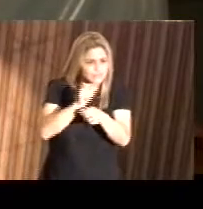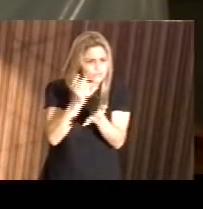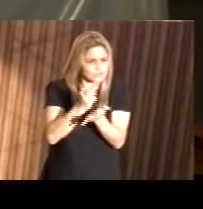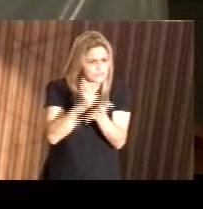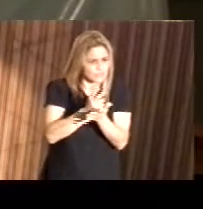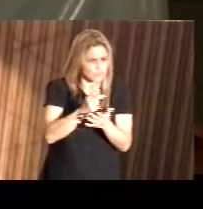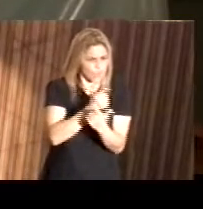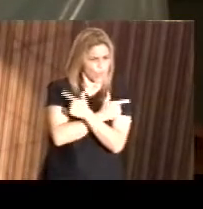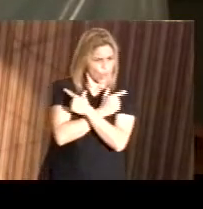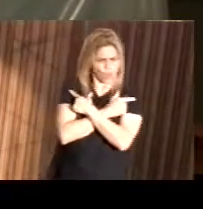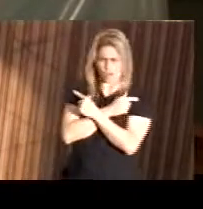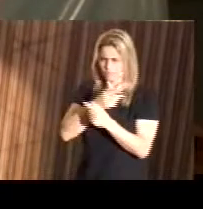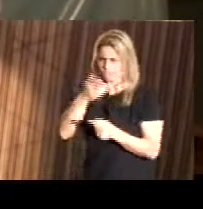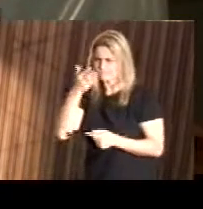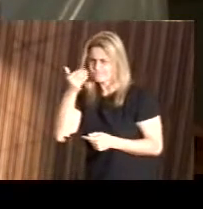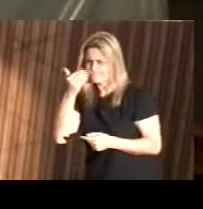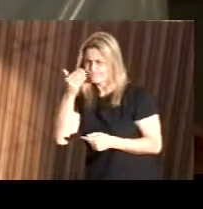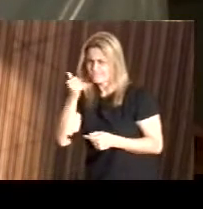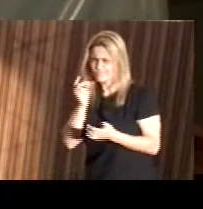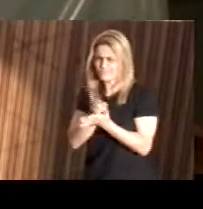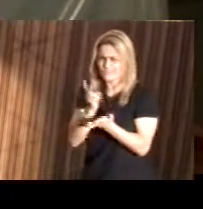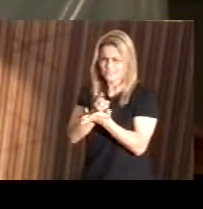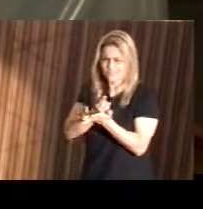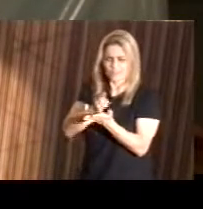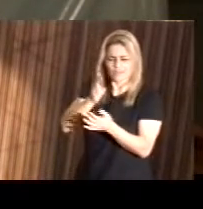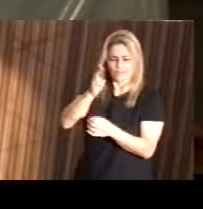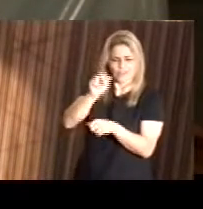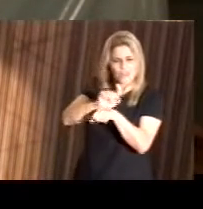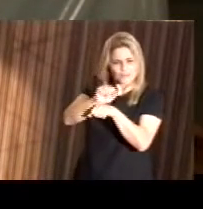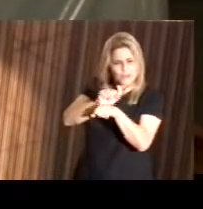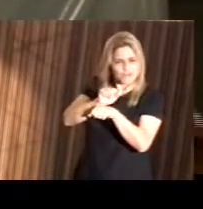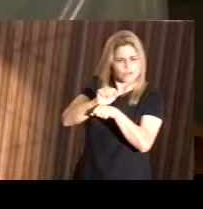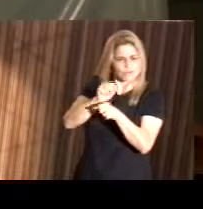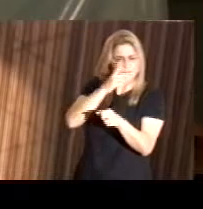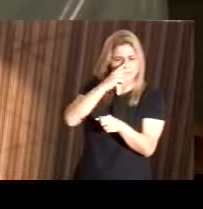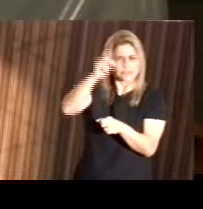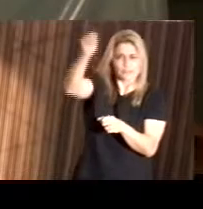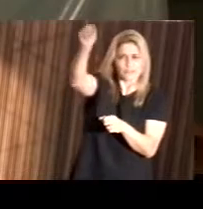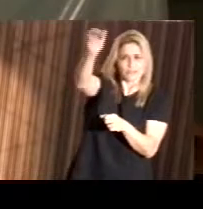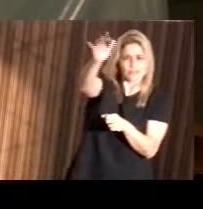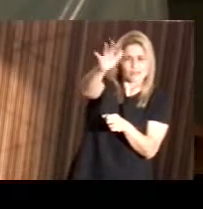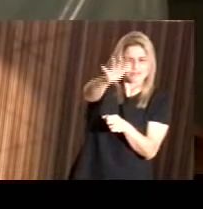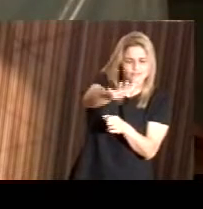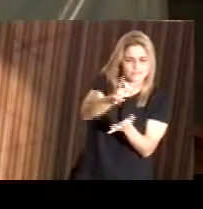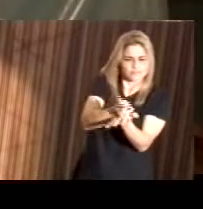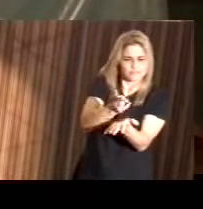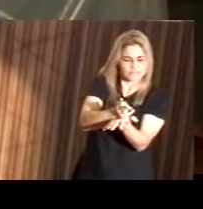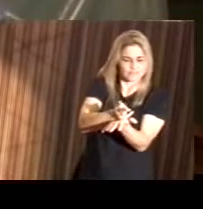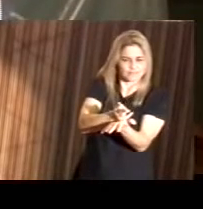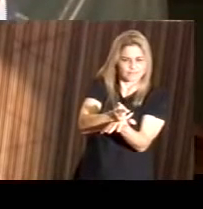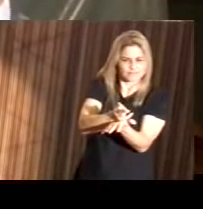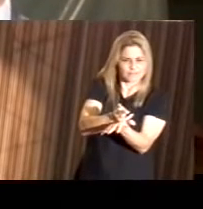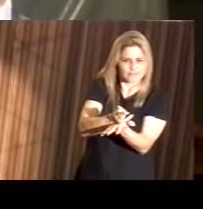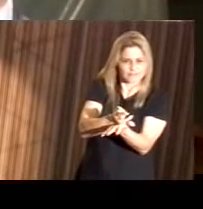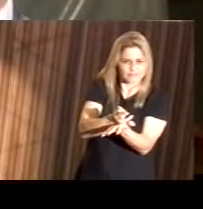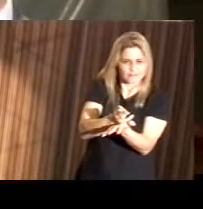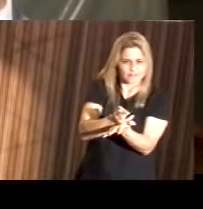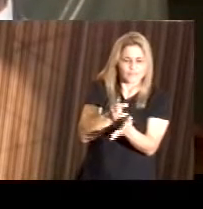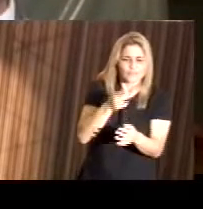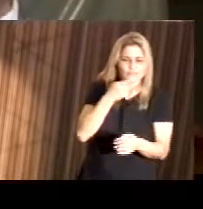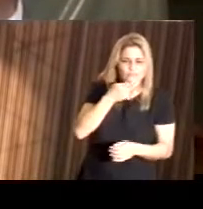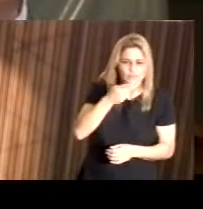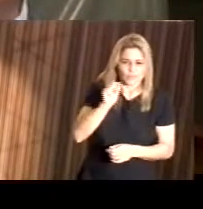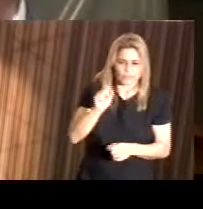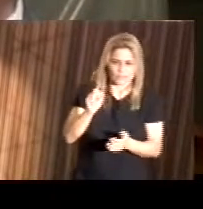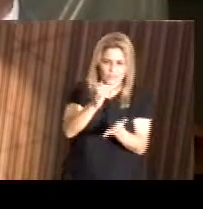milagres de Deus. E de certa forma, parte da bênção material, porque a Bíblia nos diz